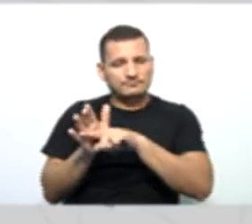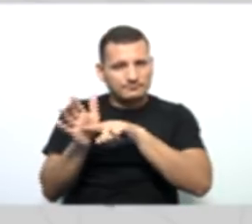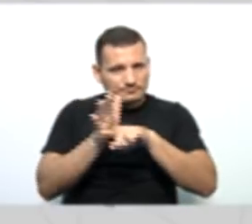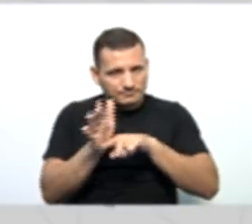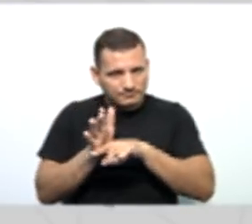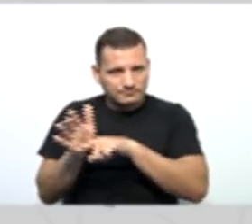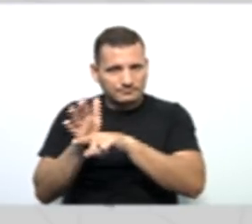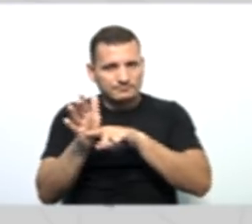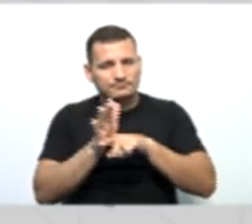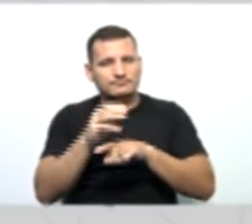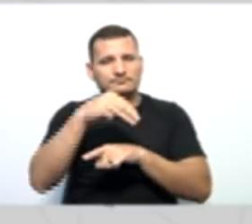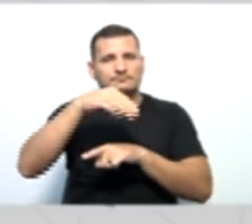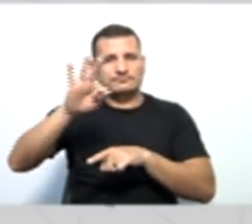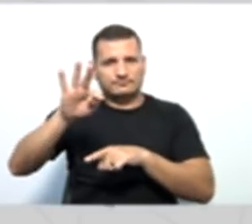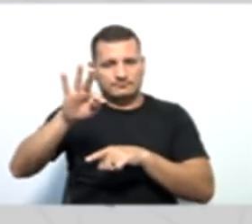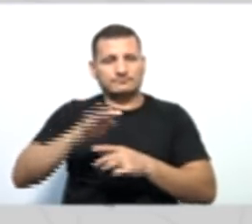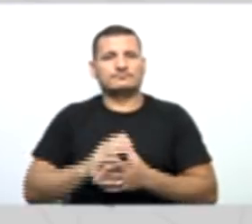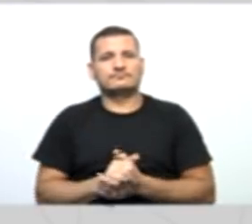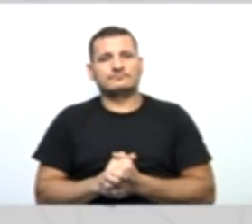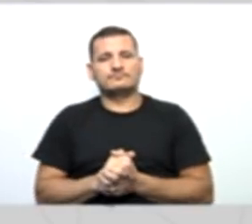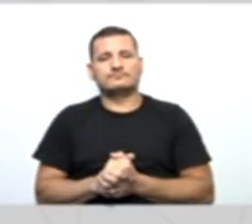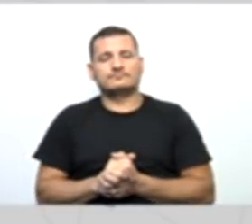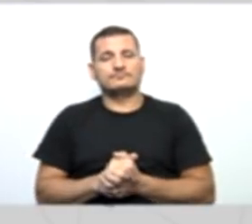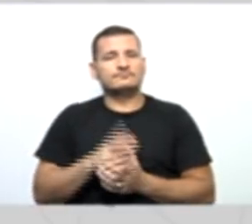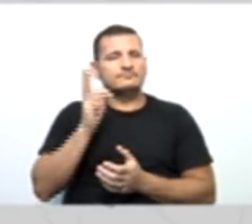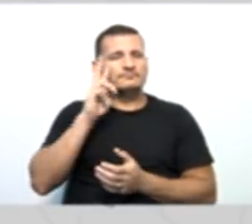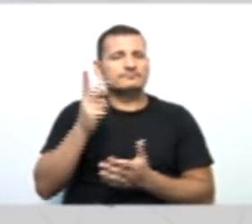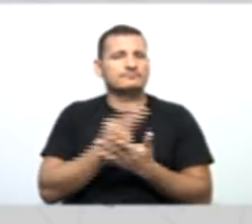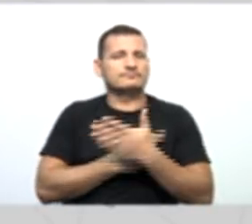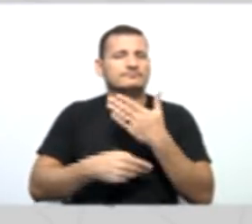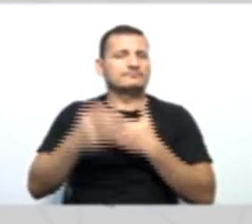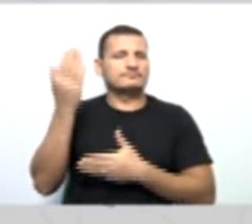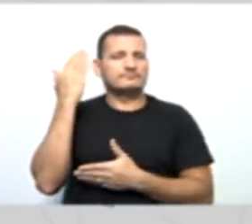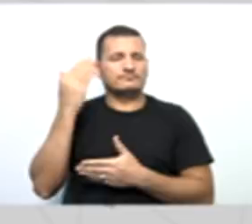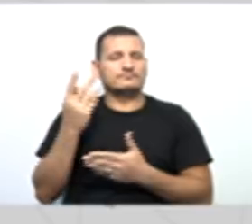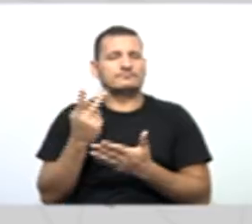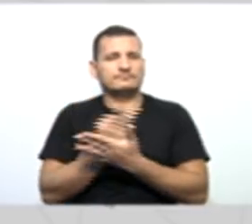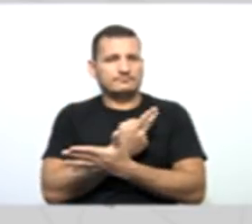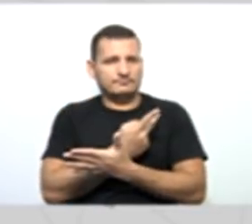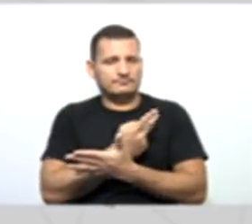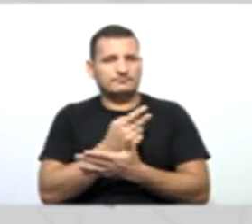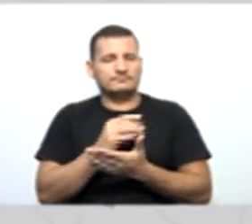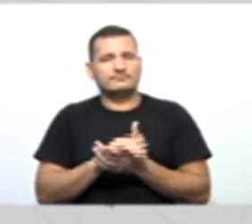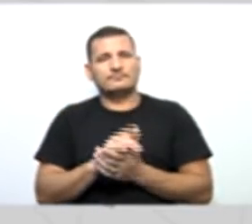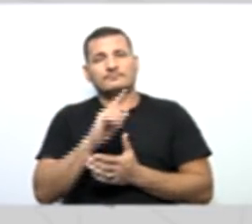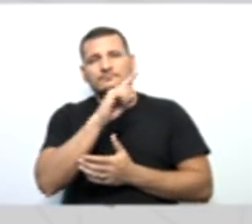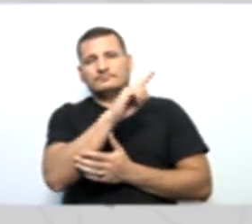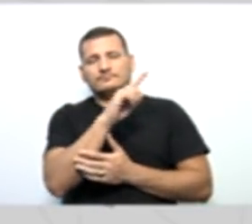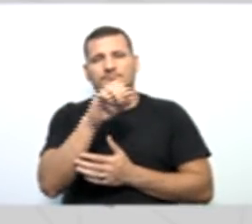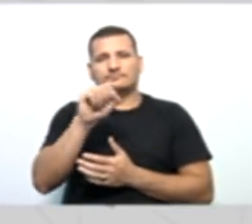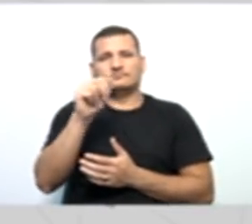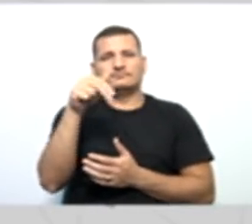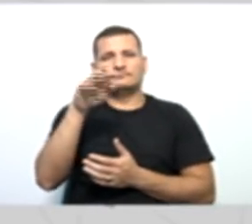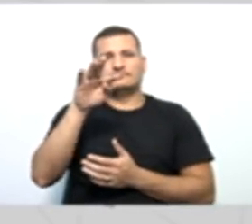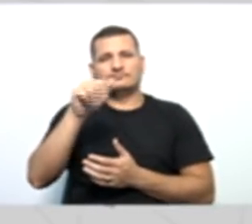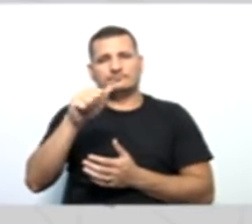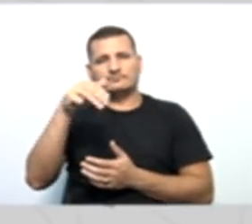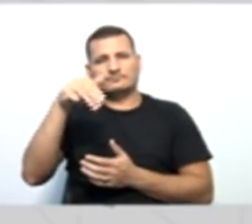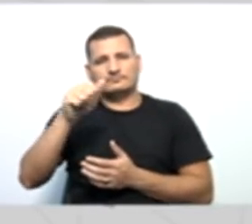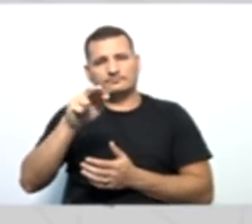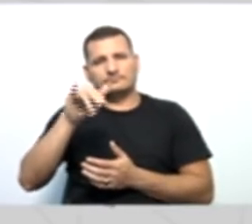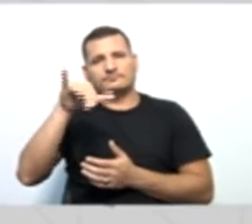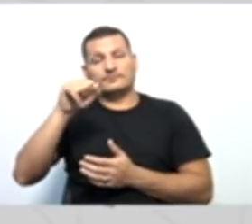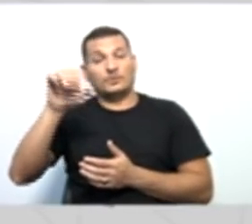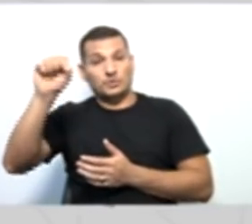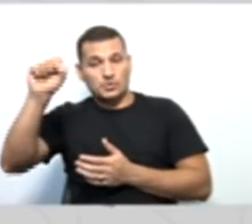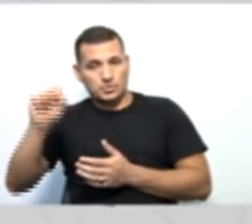fiscalização. Lembram que aconteceu alguns anos atrás aí um incidente horrível lá em Santa Maria, lá no Rio Grande do Sul, né? O pessoal